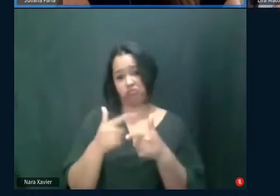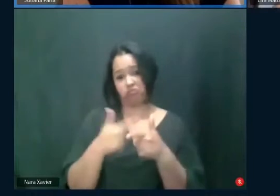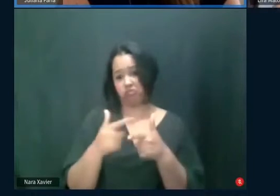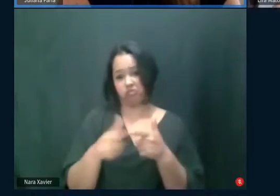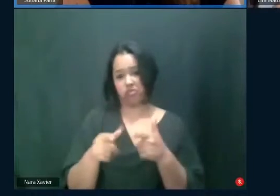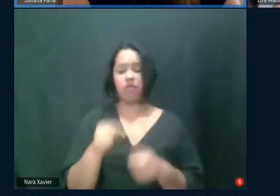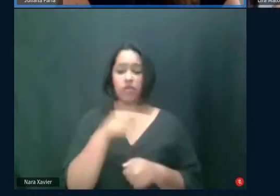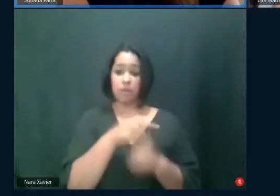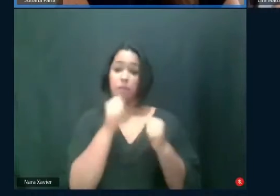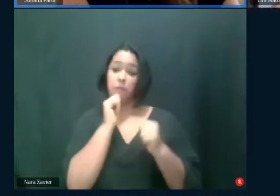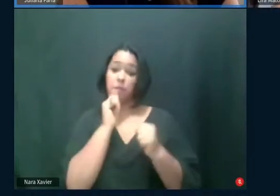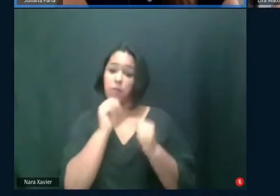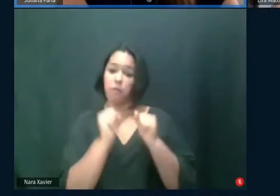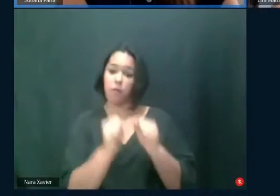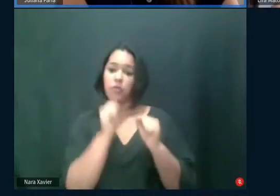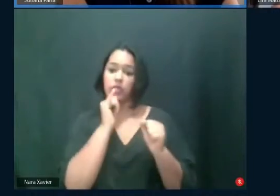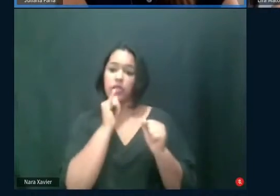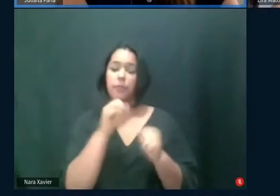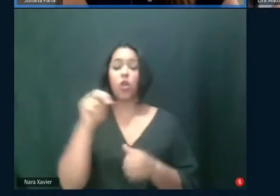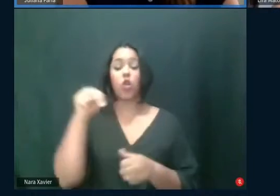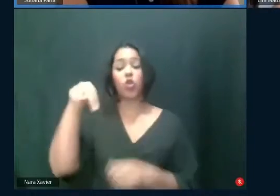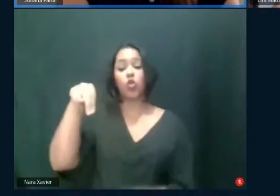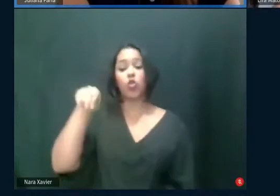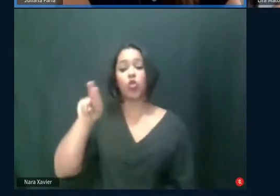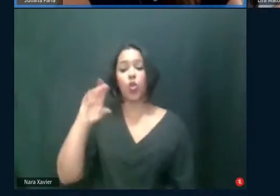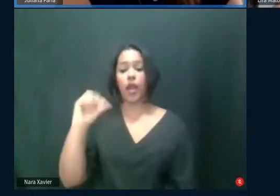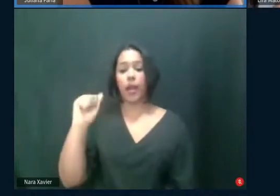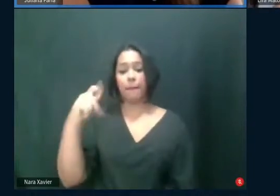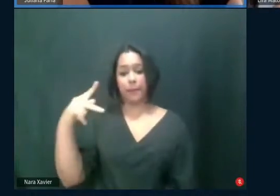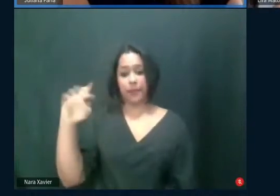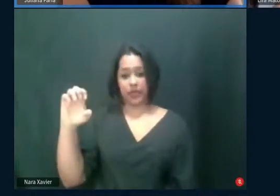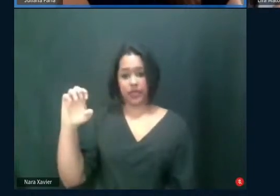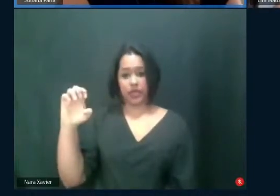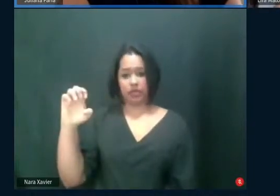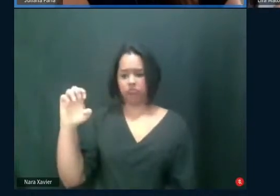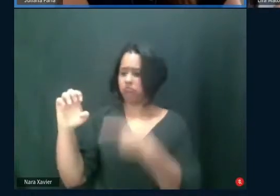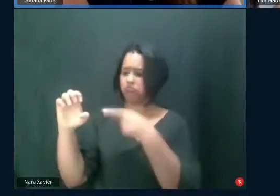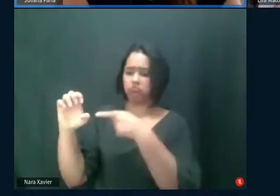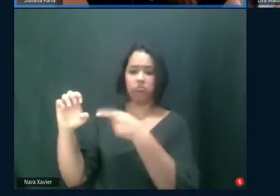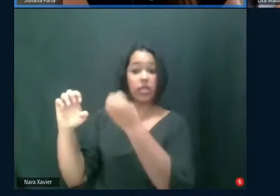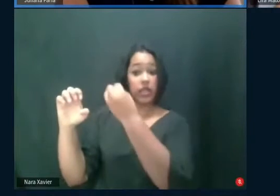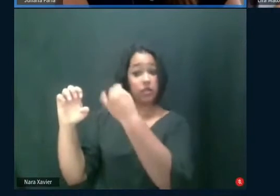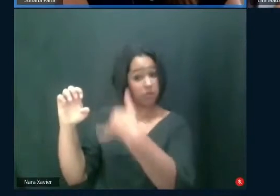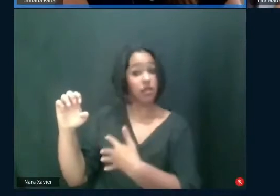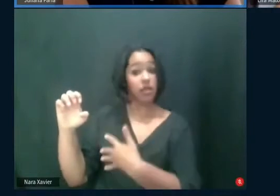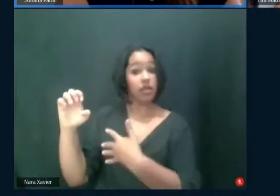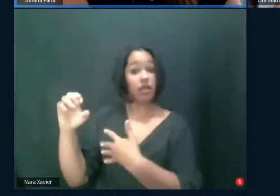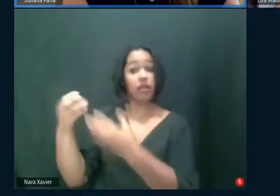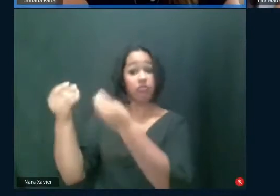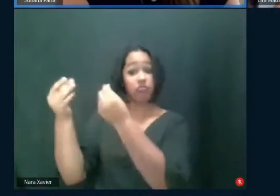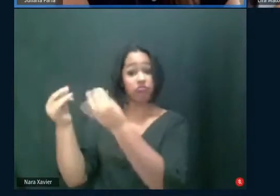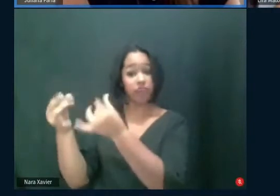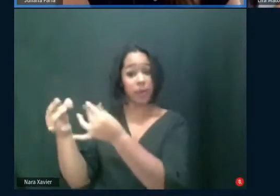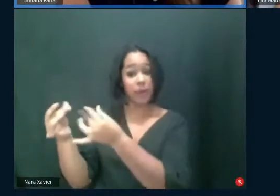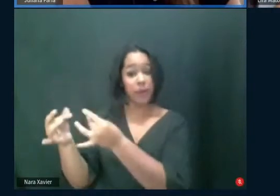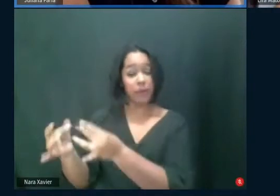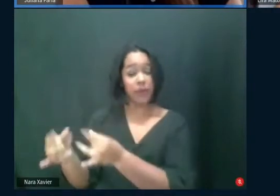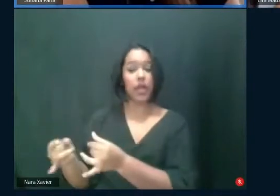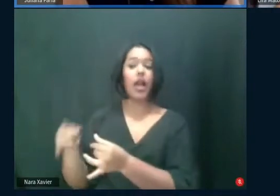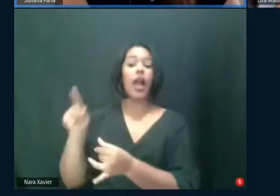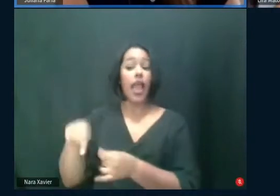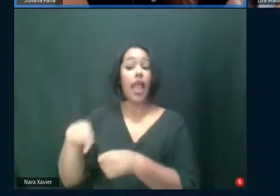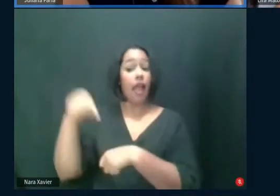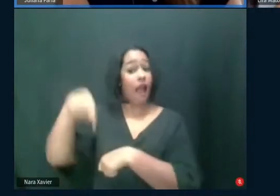você explica a descrição do NUCAP, por exemplo. Né? A descrição do NUCAP, ela é uma descrição